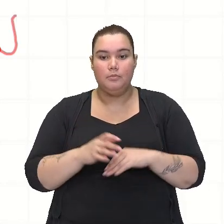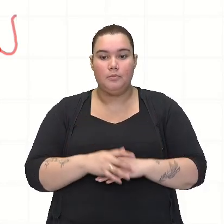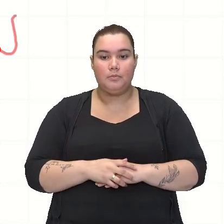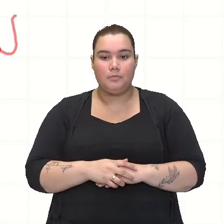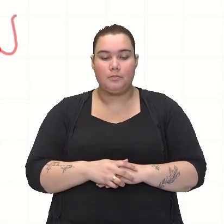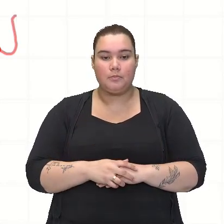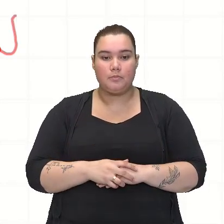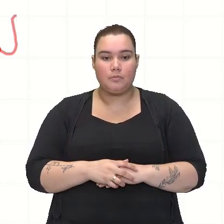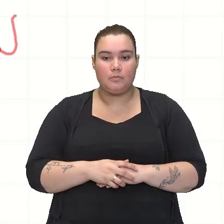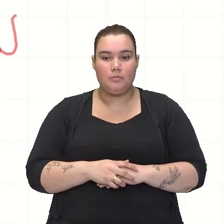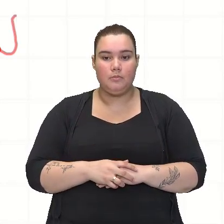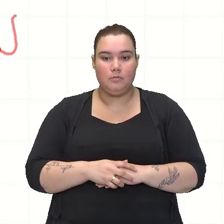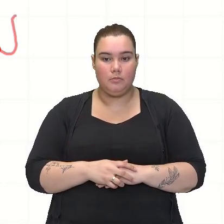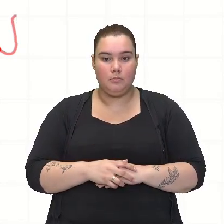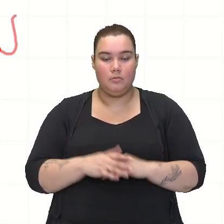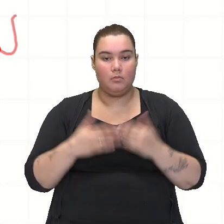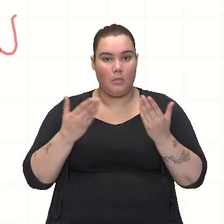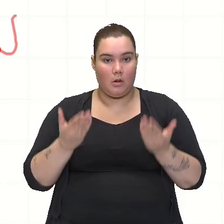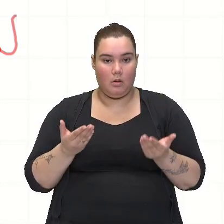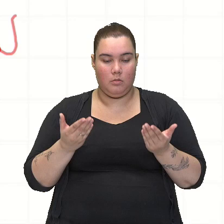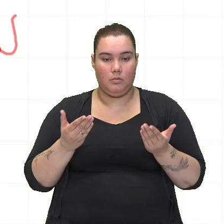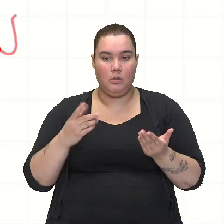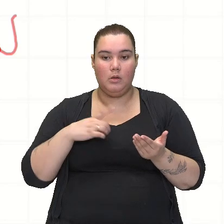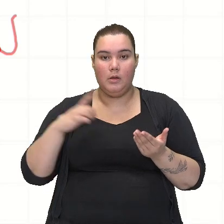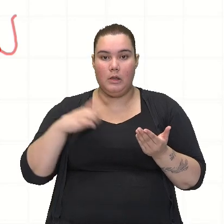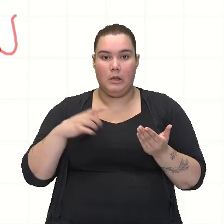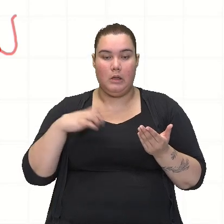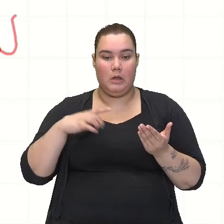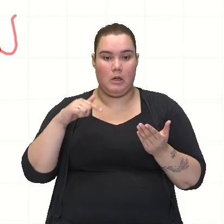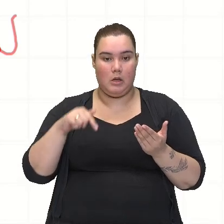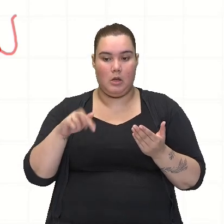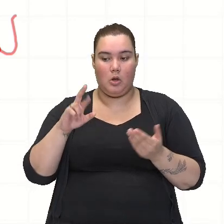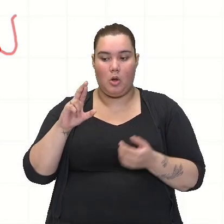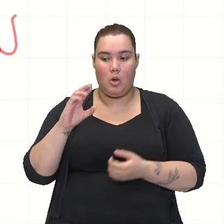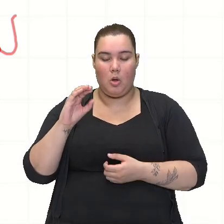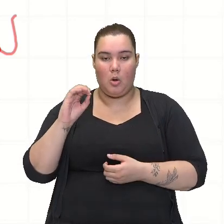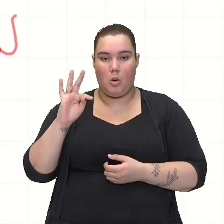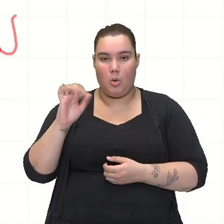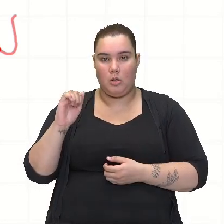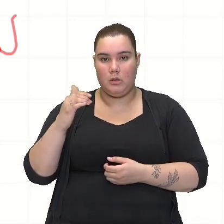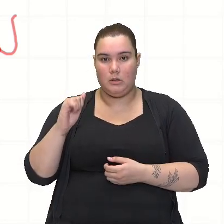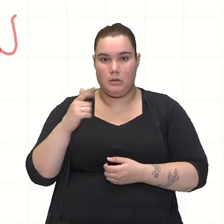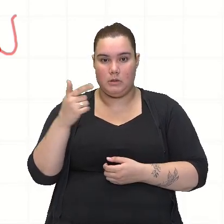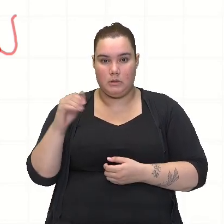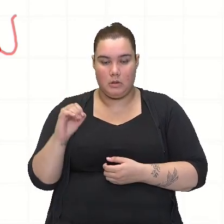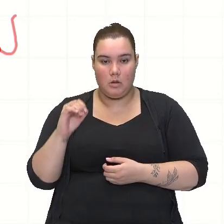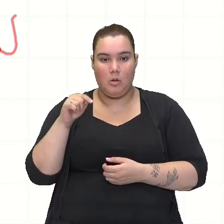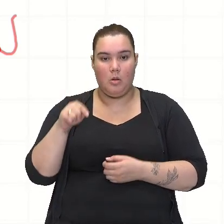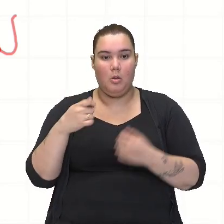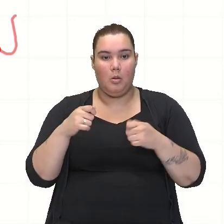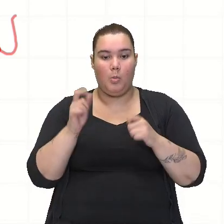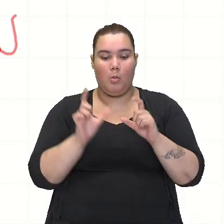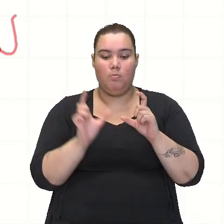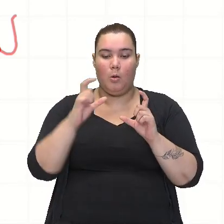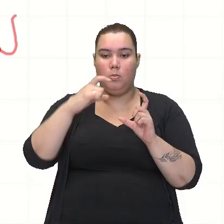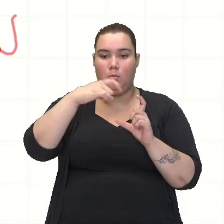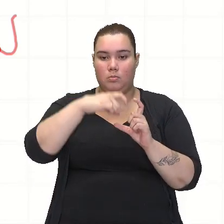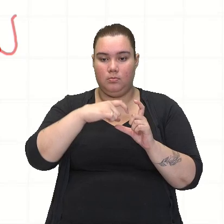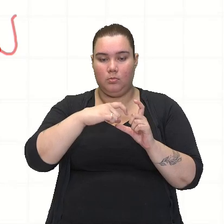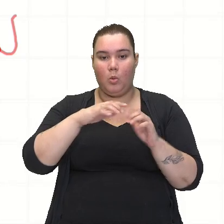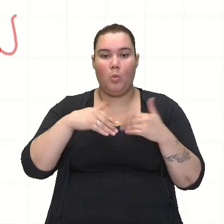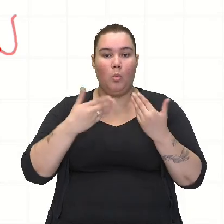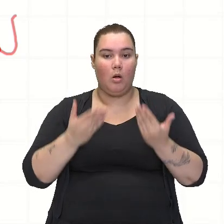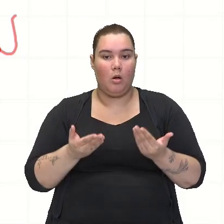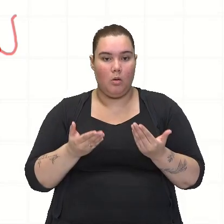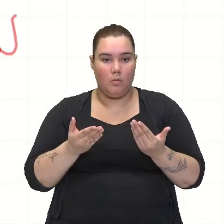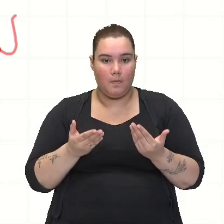Muito bem. Ó. Então, para realizar a rotação de uma figura, devemos considerar a orientação do giro. Ó. Qual é a orientação